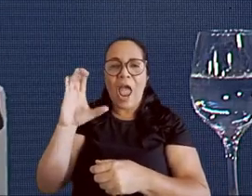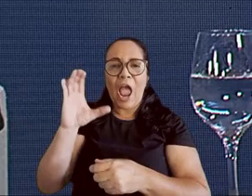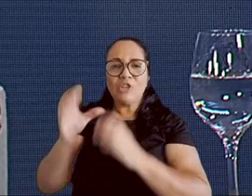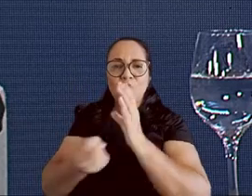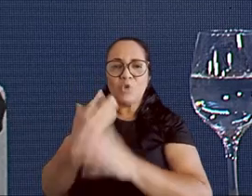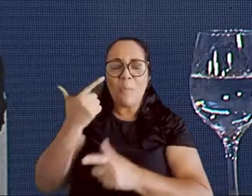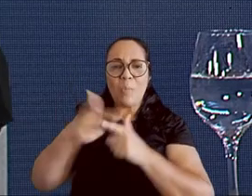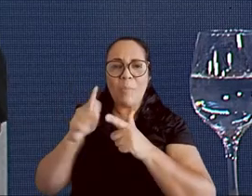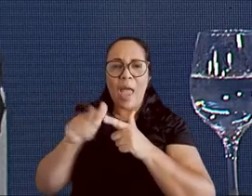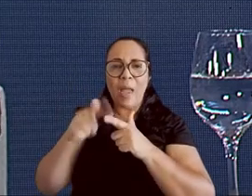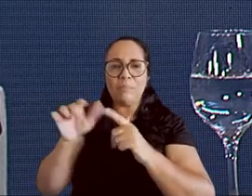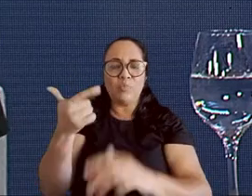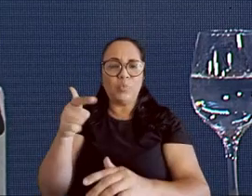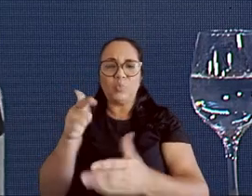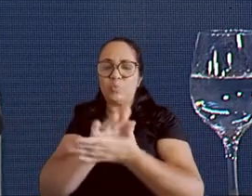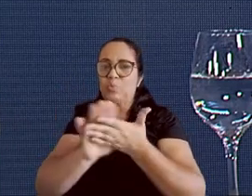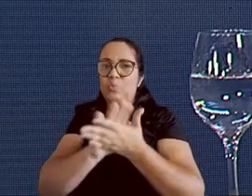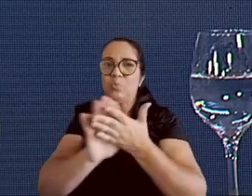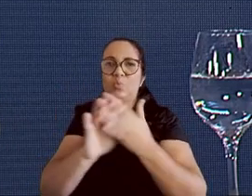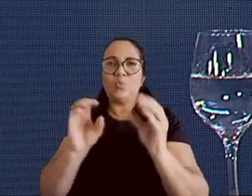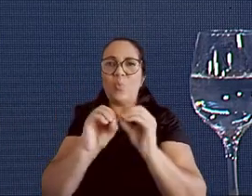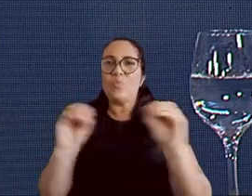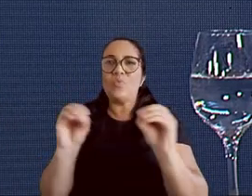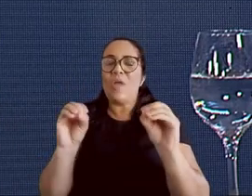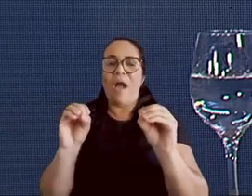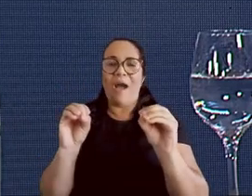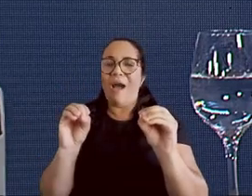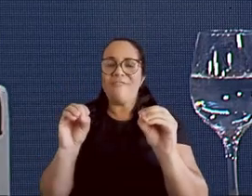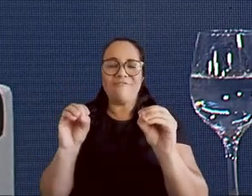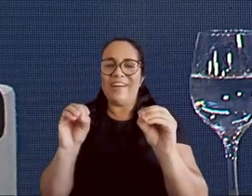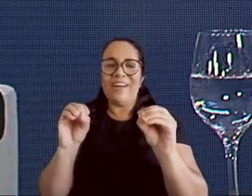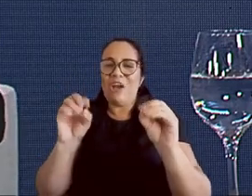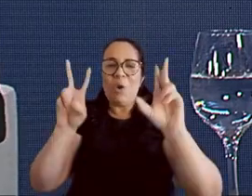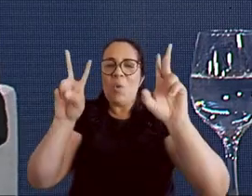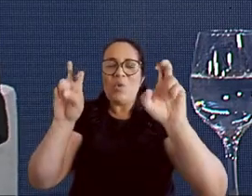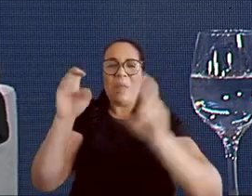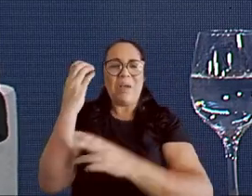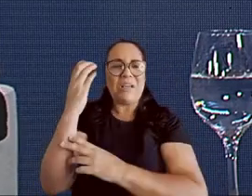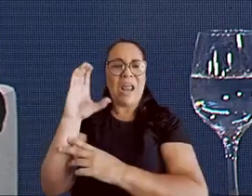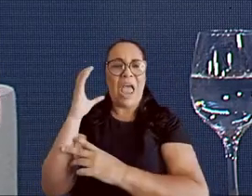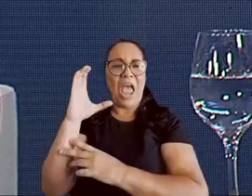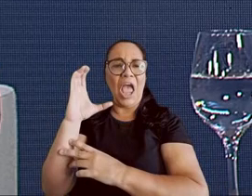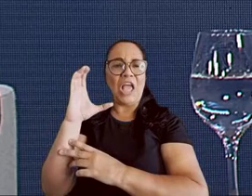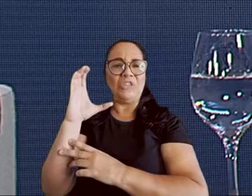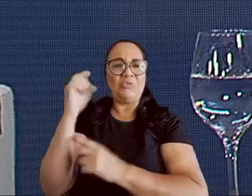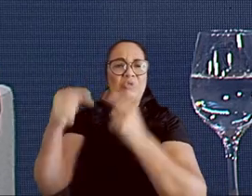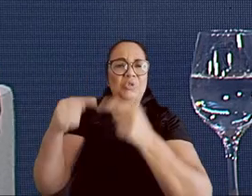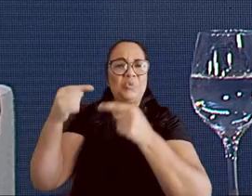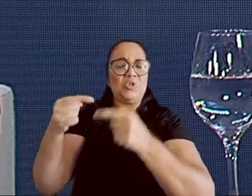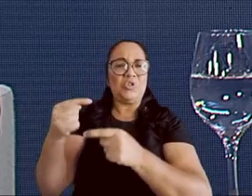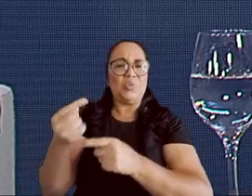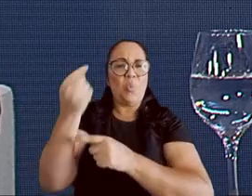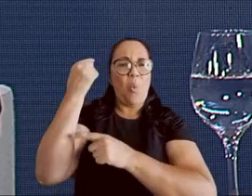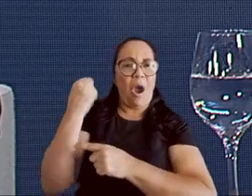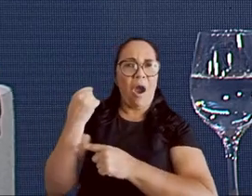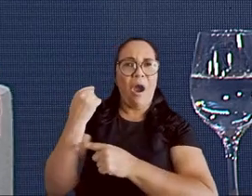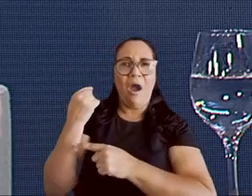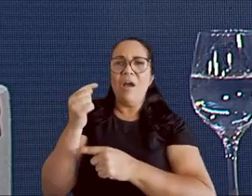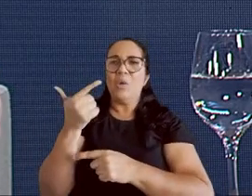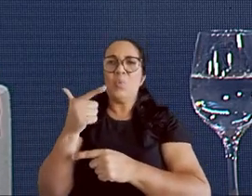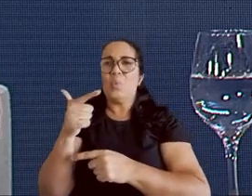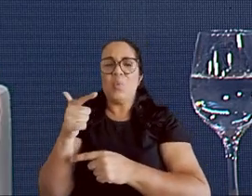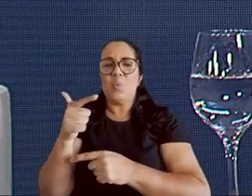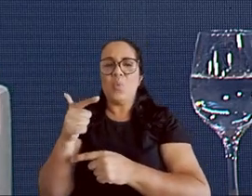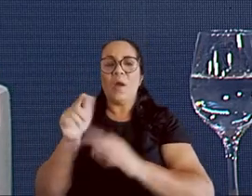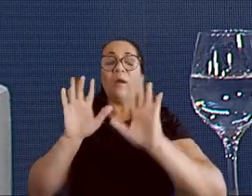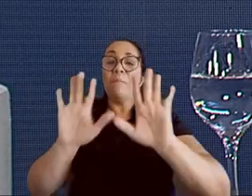tava até meio de lado esse tema nos últimos tempos mas a gente de fato Vê com essa